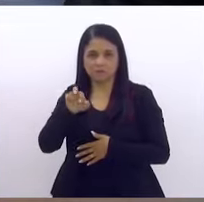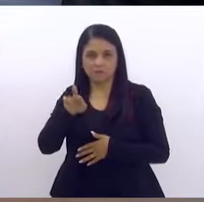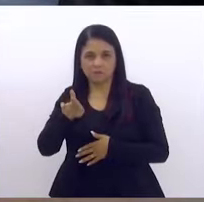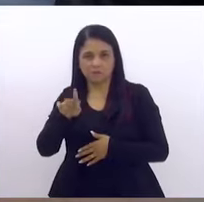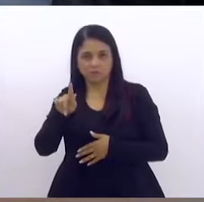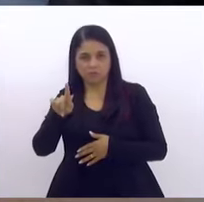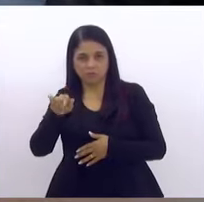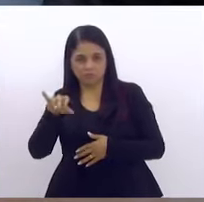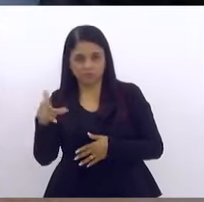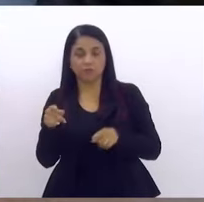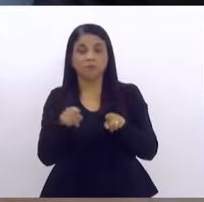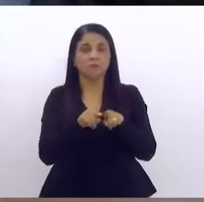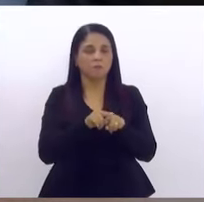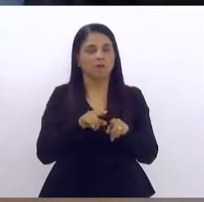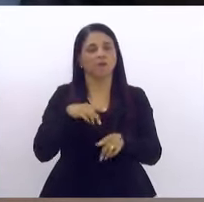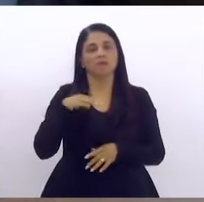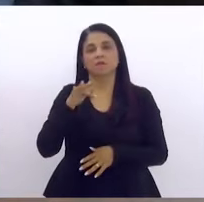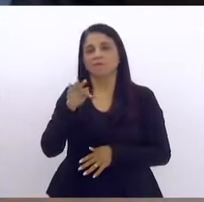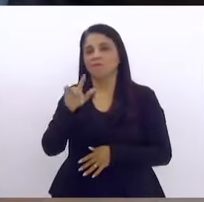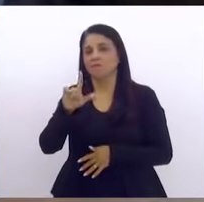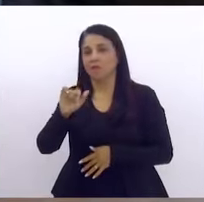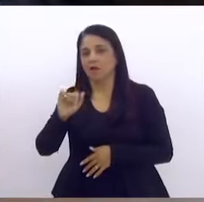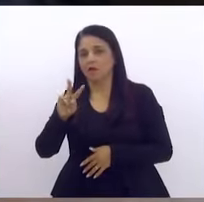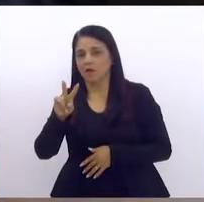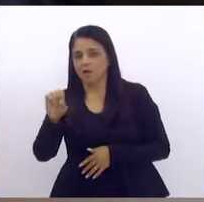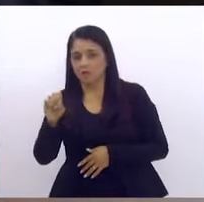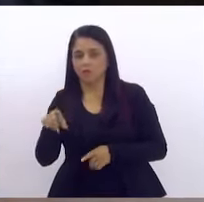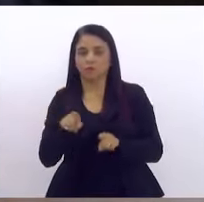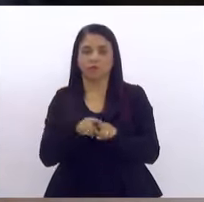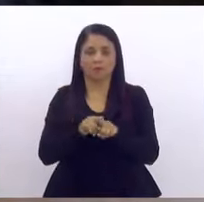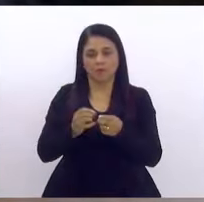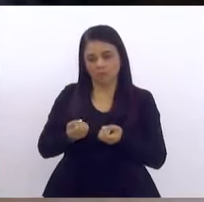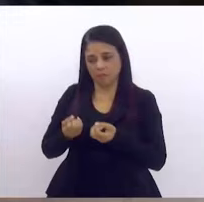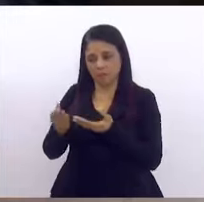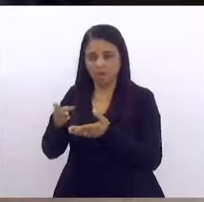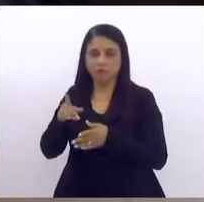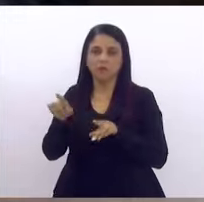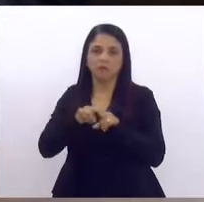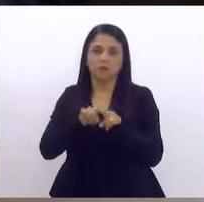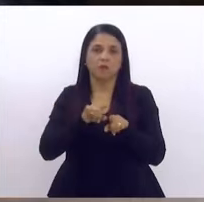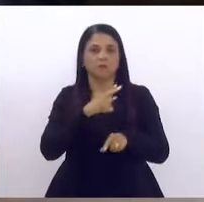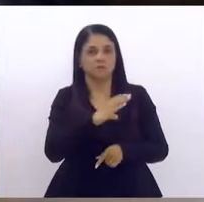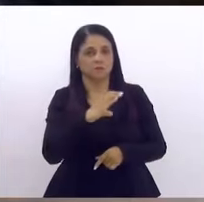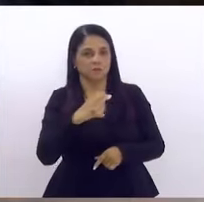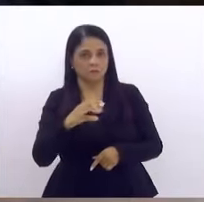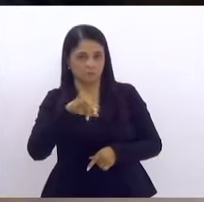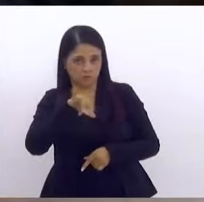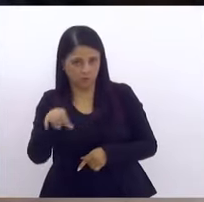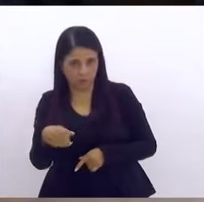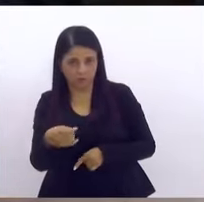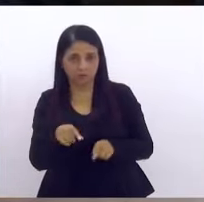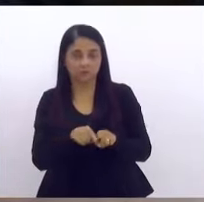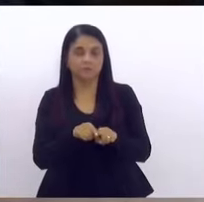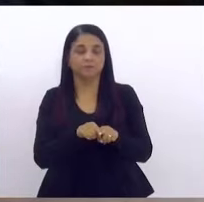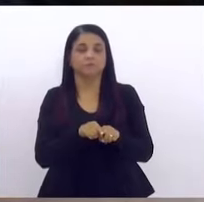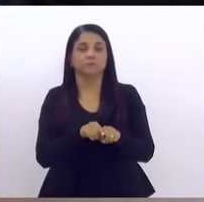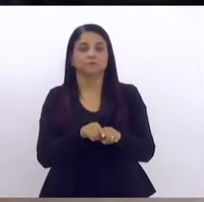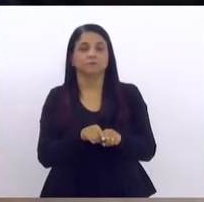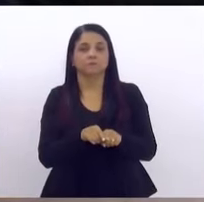emendas do Serafini. Isso que eu vi acontecer isso na CCJ, e o mesmo